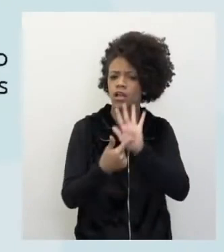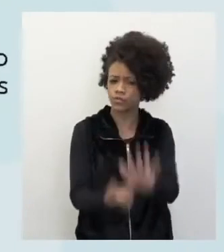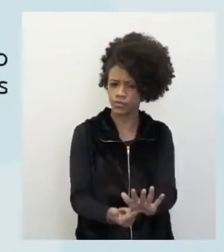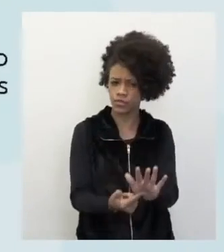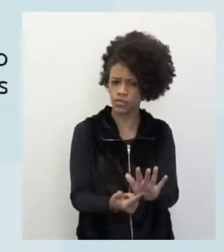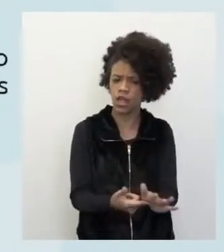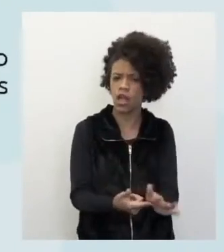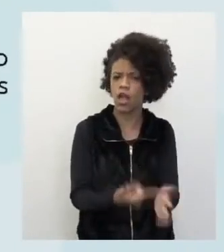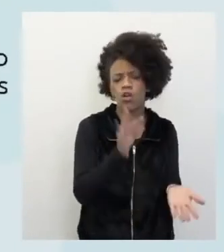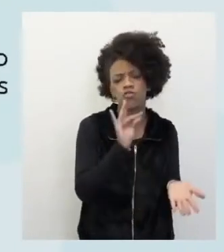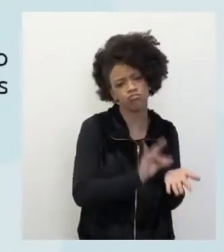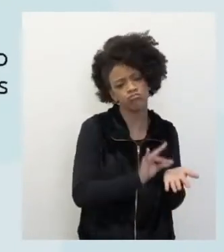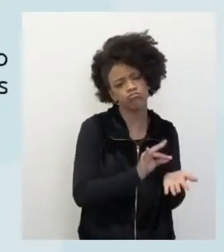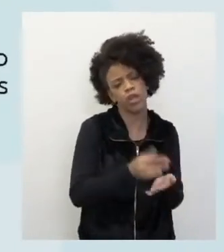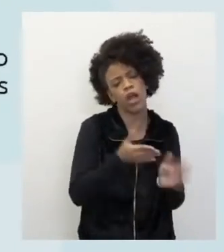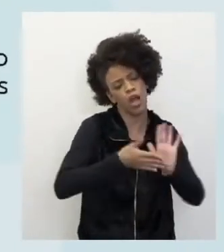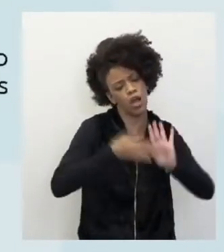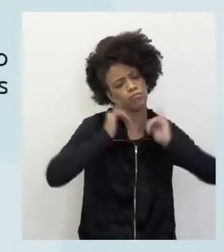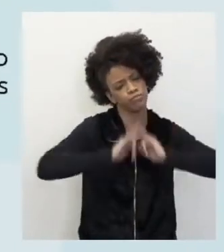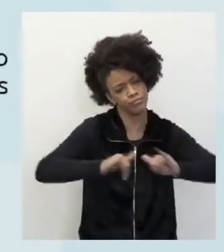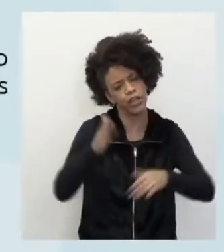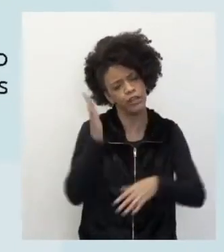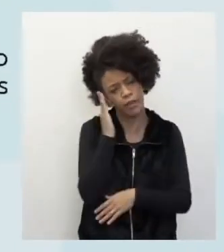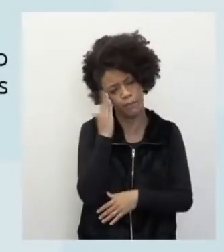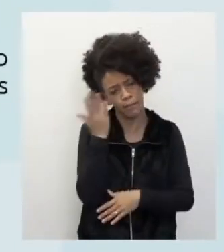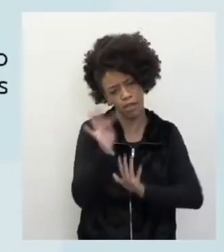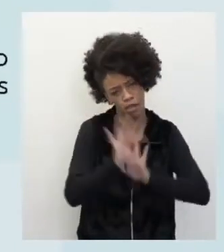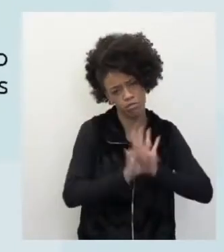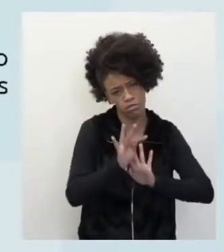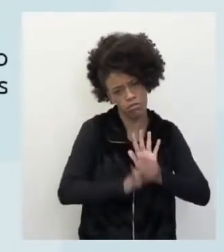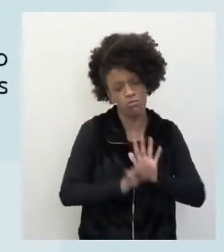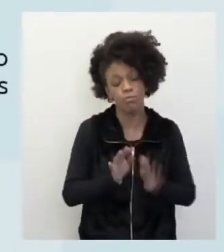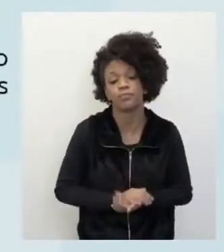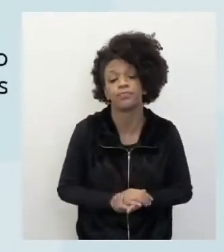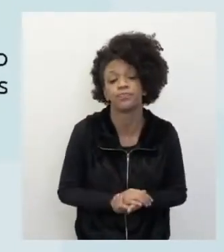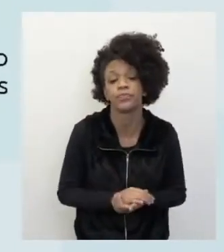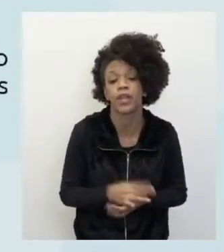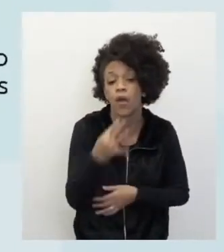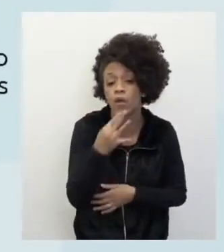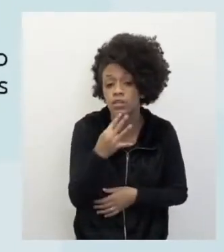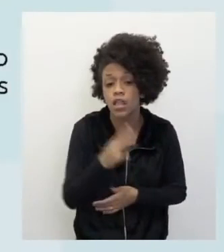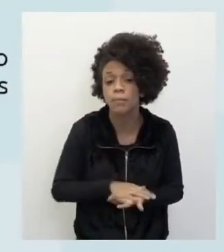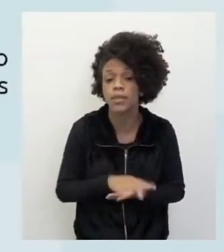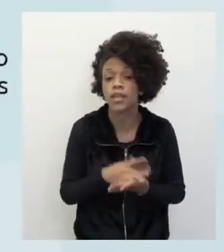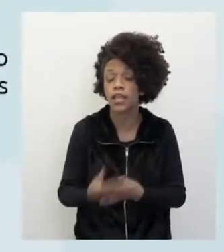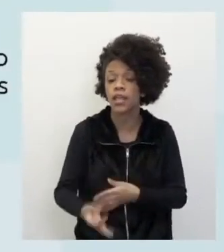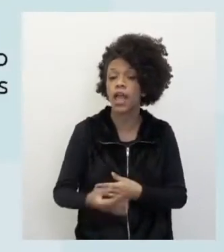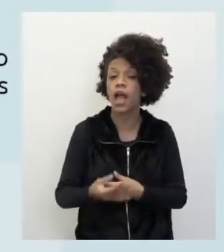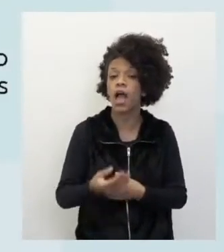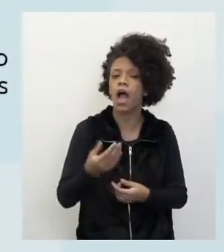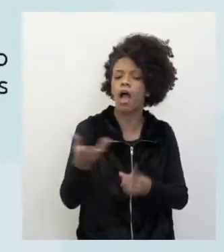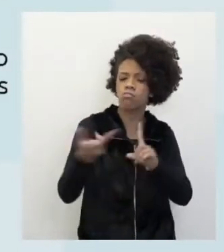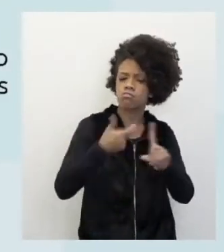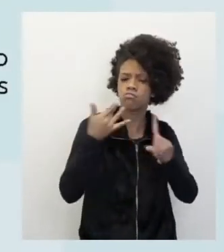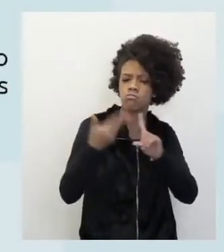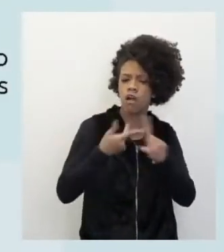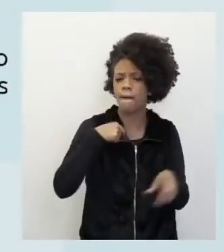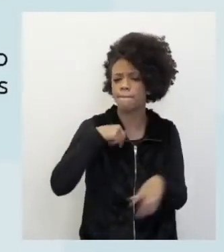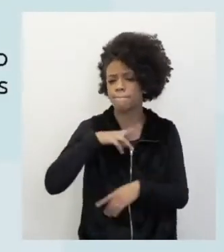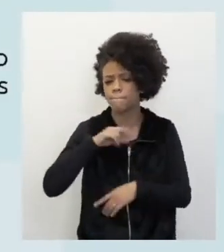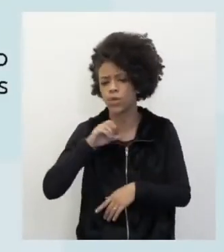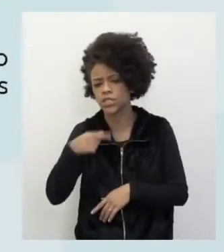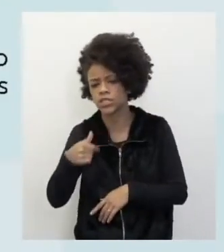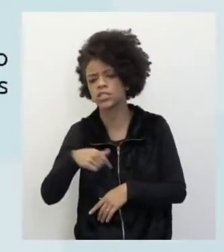primeiro a argumentação numa campanha porque a gente já sabia como era esse tipo de texto, esse gênero. Reconhecemos que a reivindicação e a proposição são